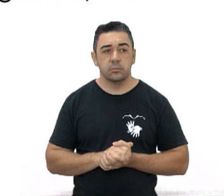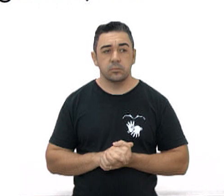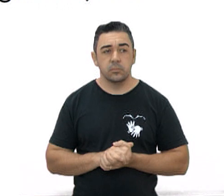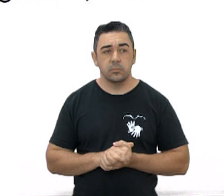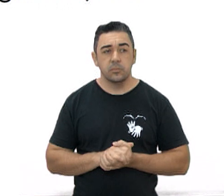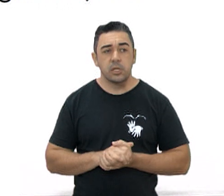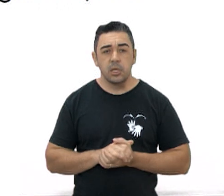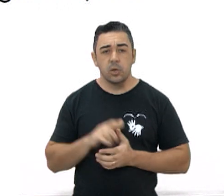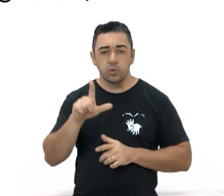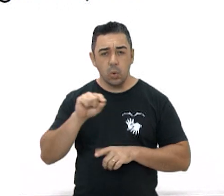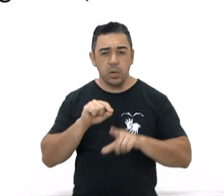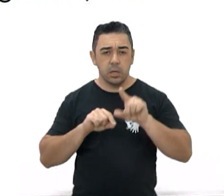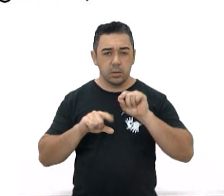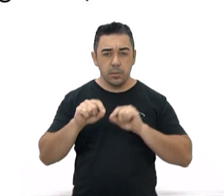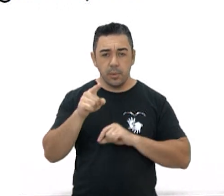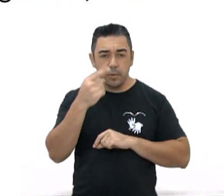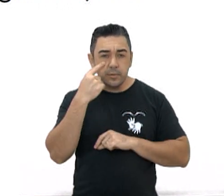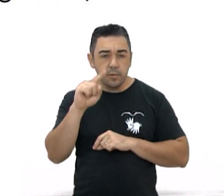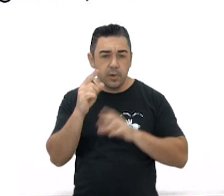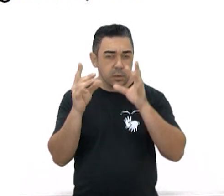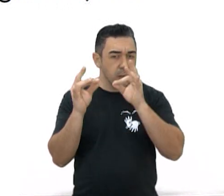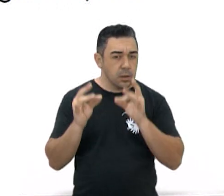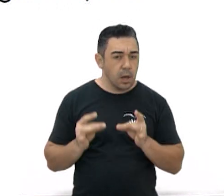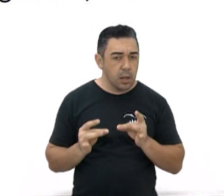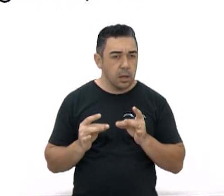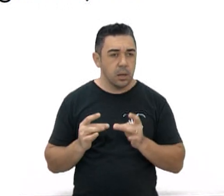E eu peguei alguns para vocês verem alguns detalhes.